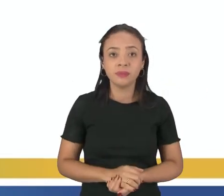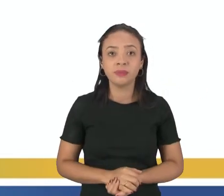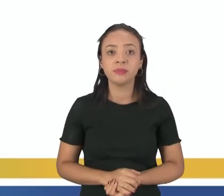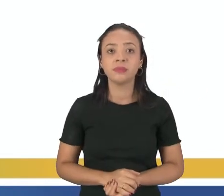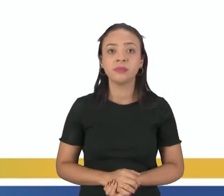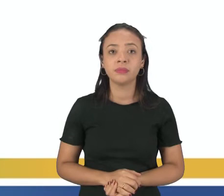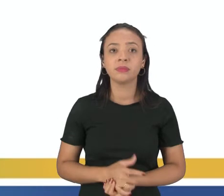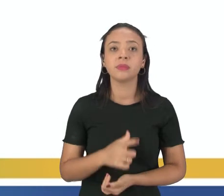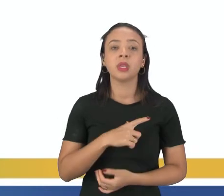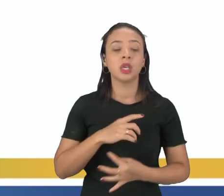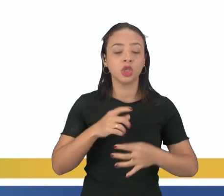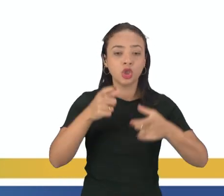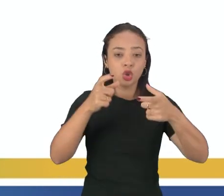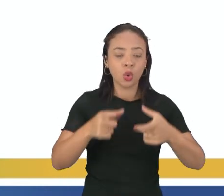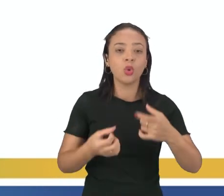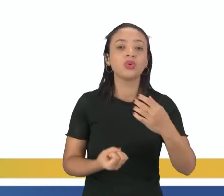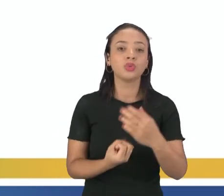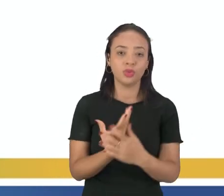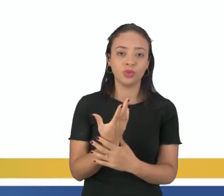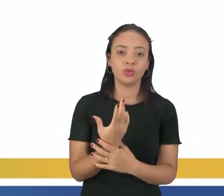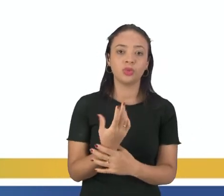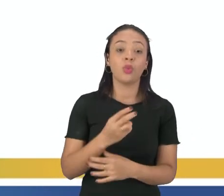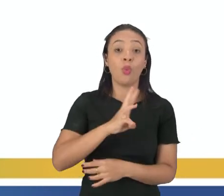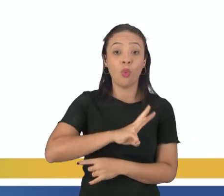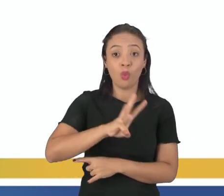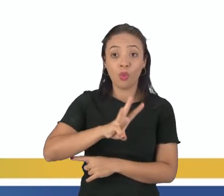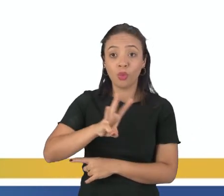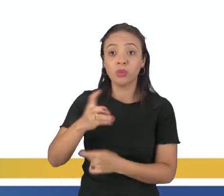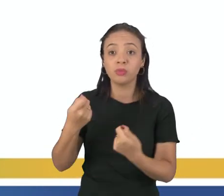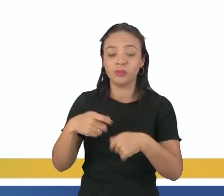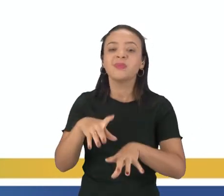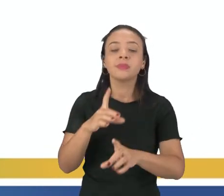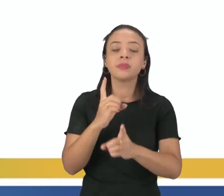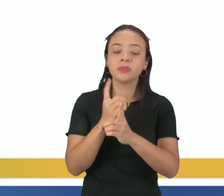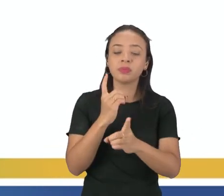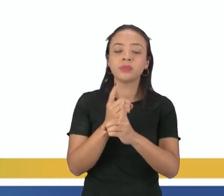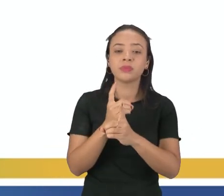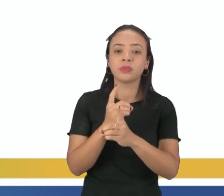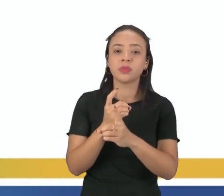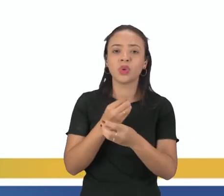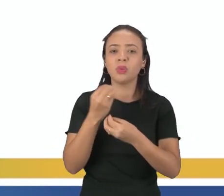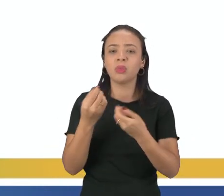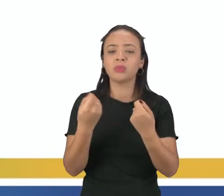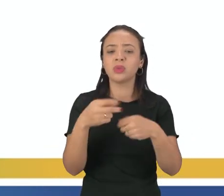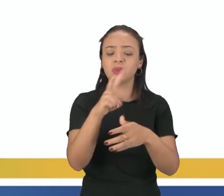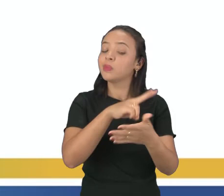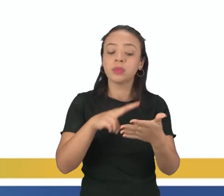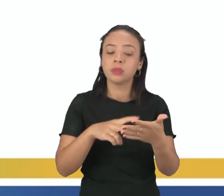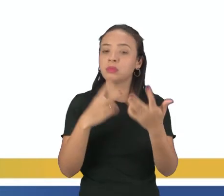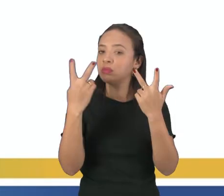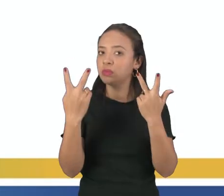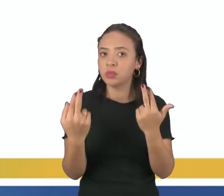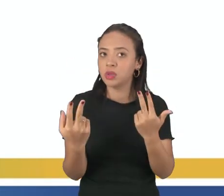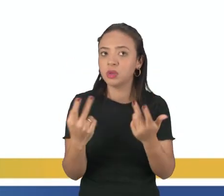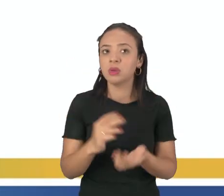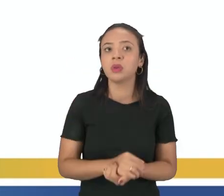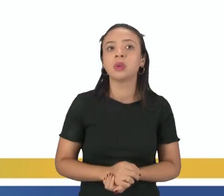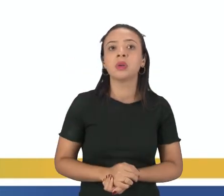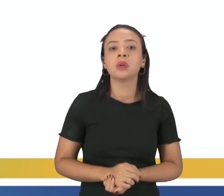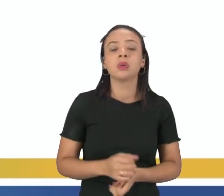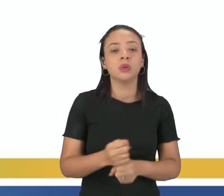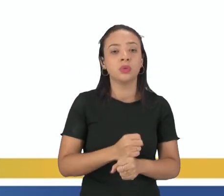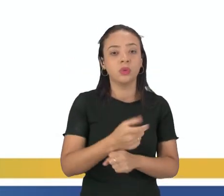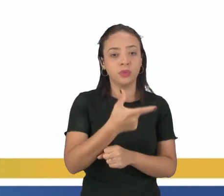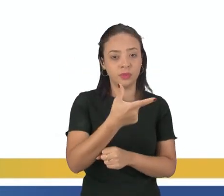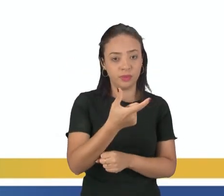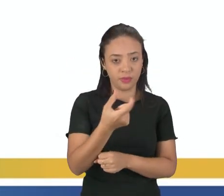de desmatamento, tem o site que eu vou encontrar. E como que eu leio aí? Da mesma maneira, ó, em